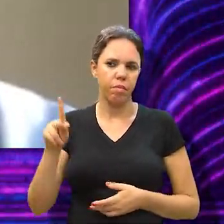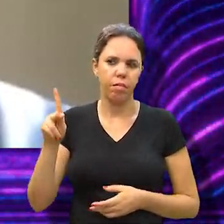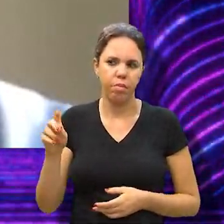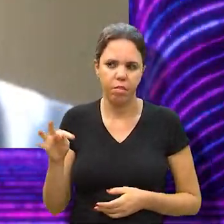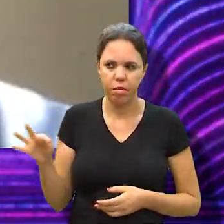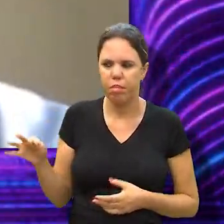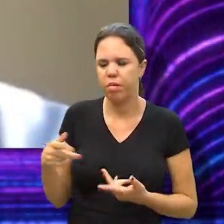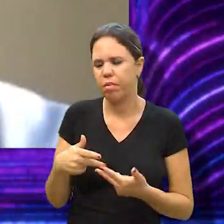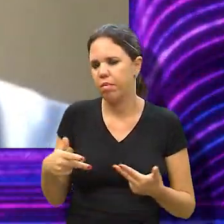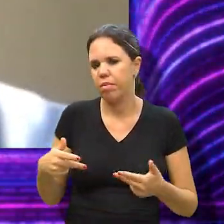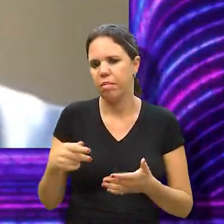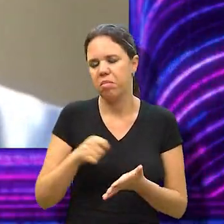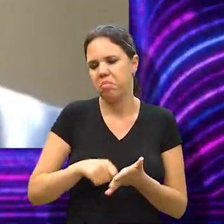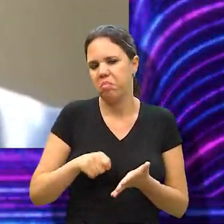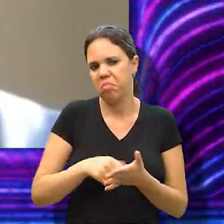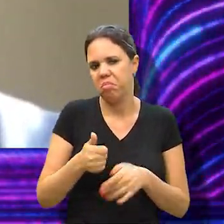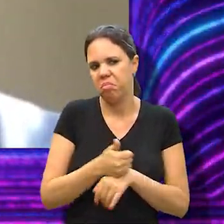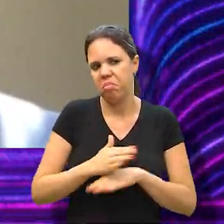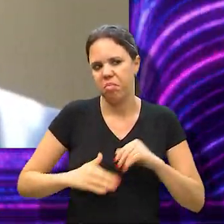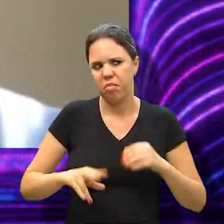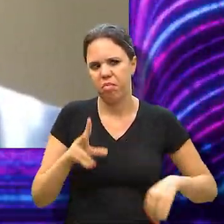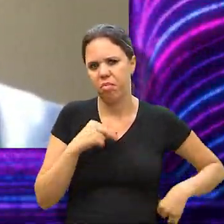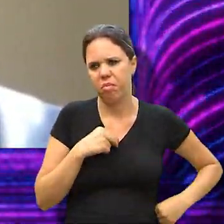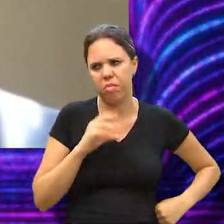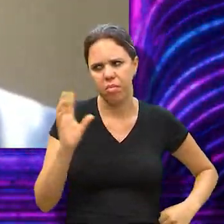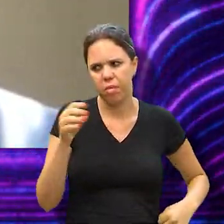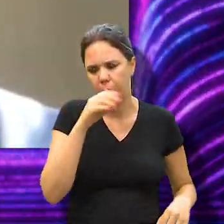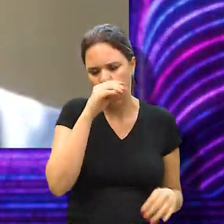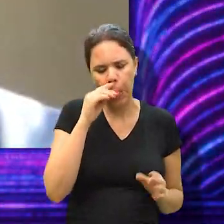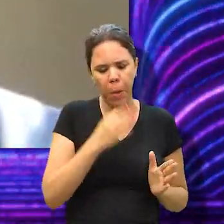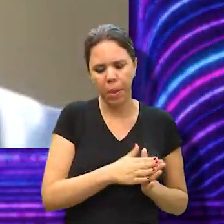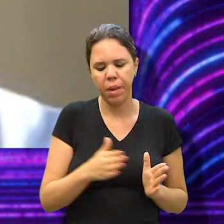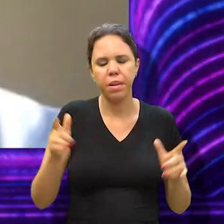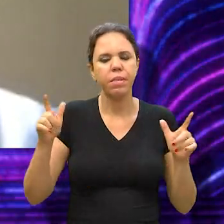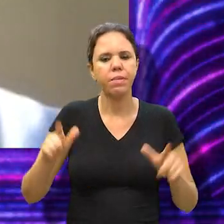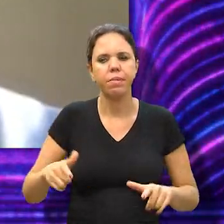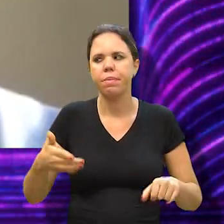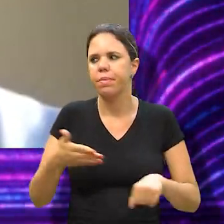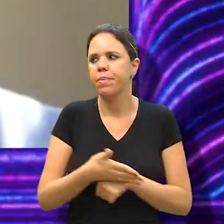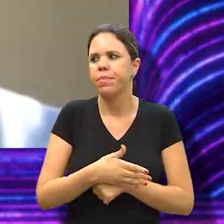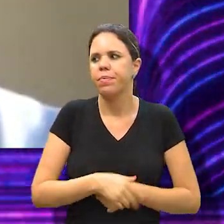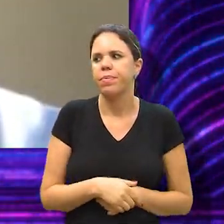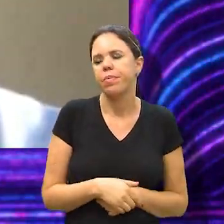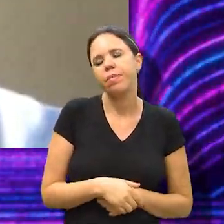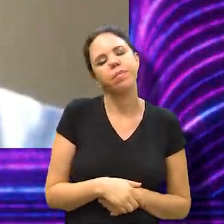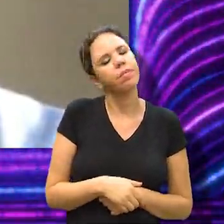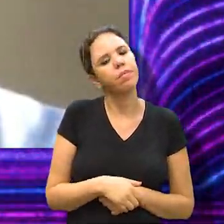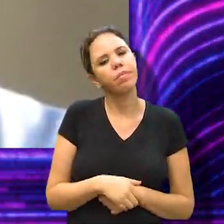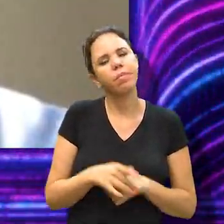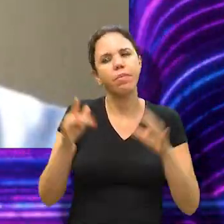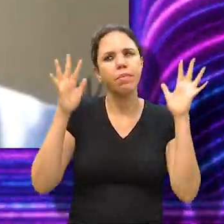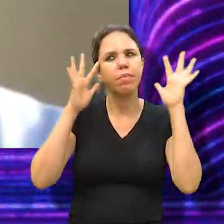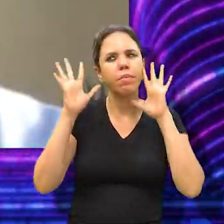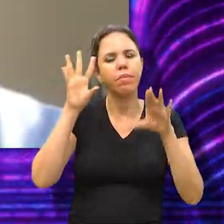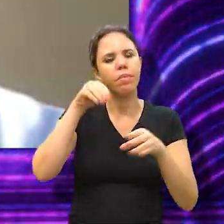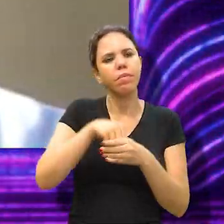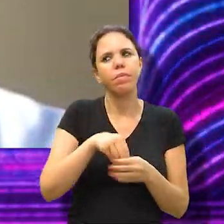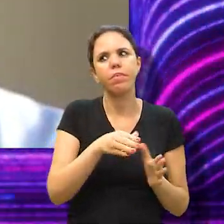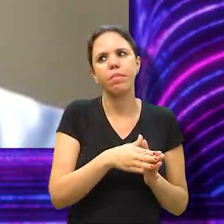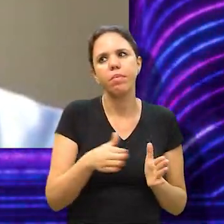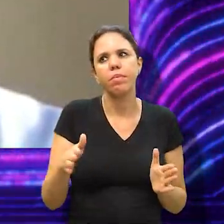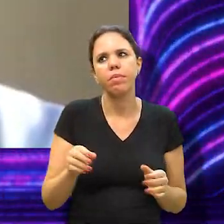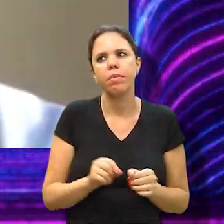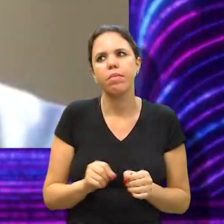Pet Sematary, você fala assim, mas o que acontece? Onde entra a parte ficcional?